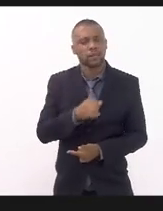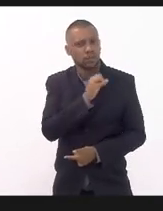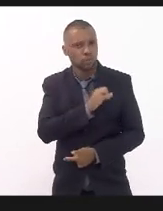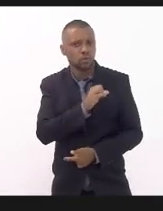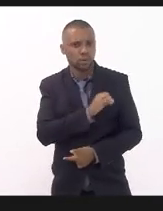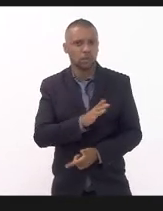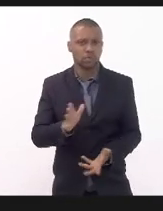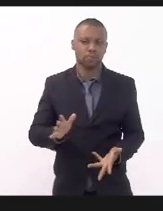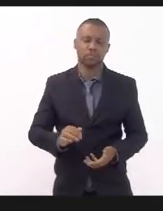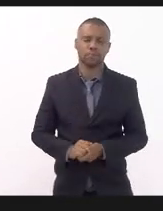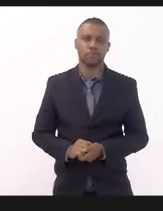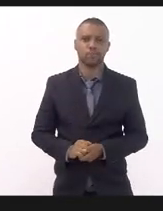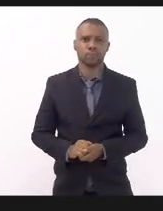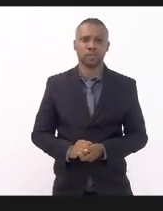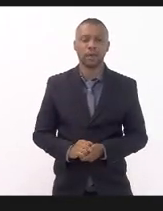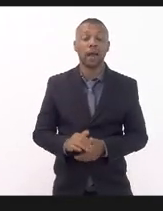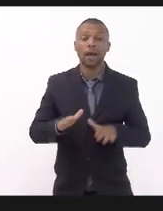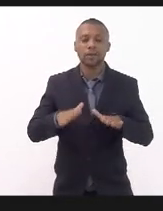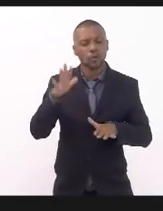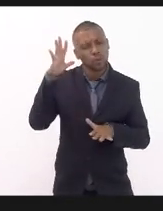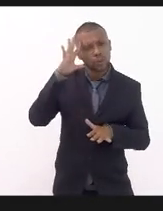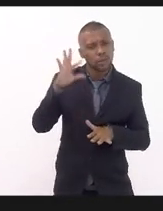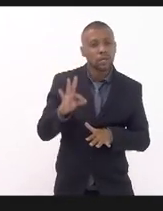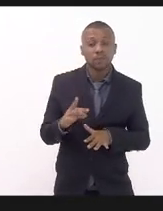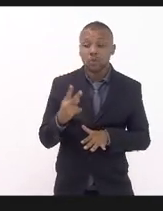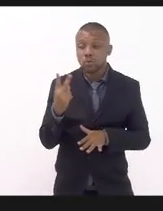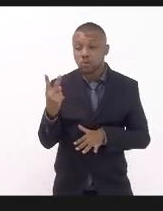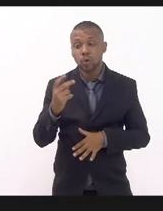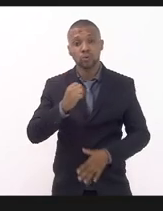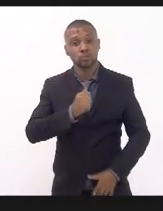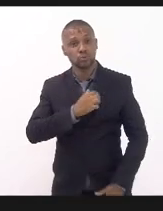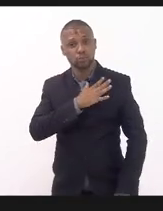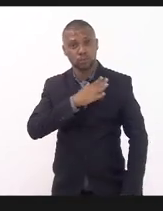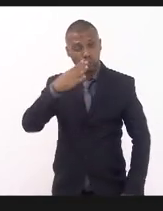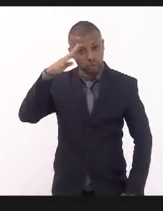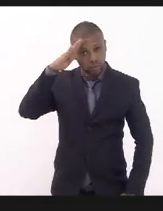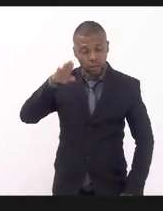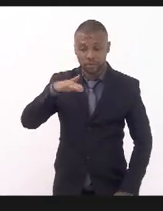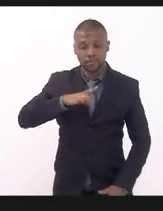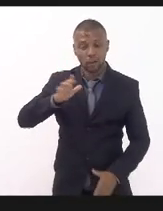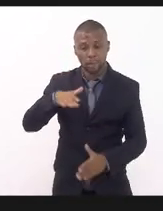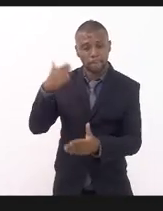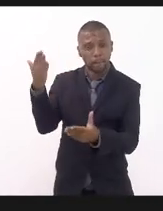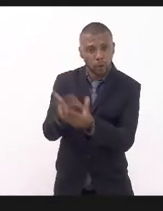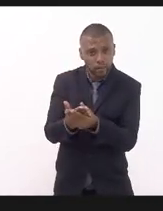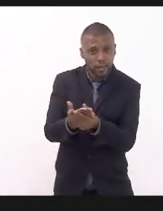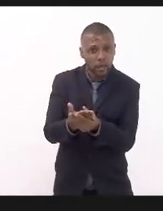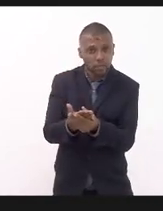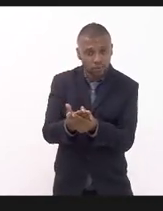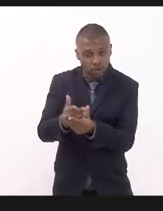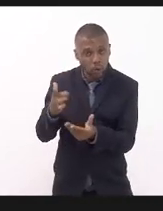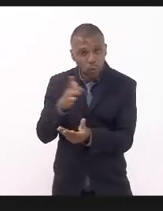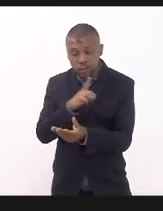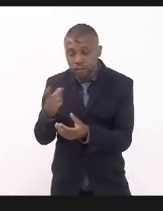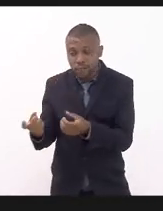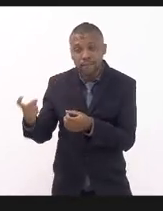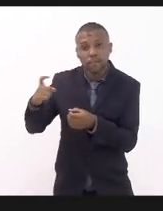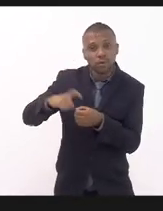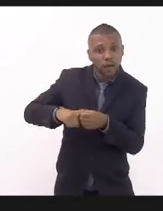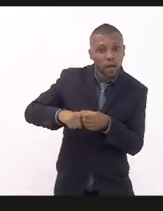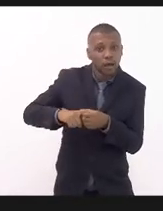Janeiro? O que eu não consigo entender é que dois coronéis que responderam, né, foram reintegrados.